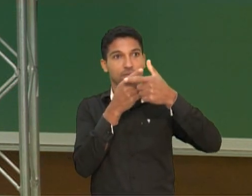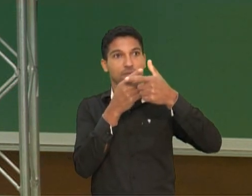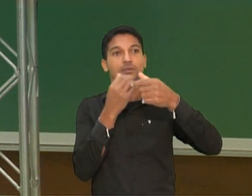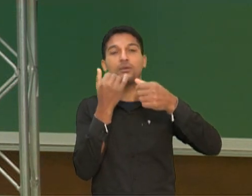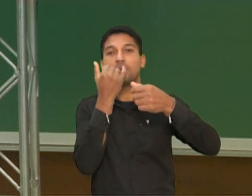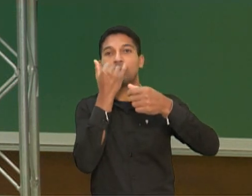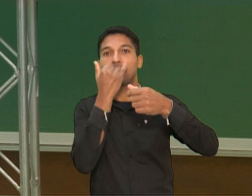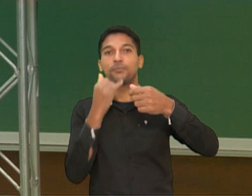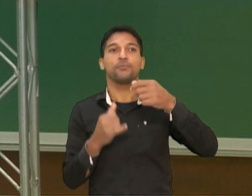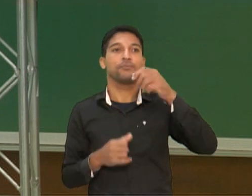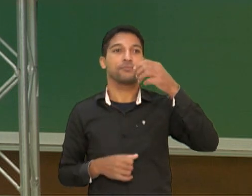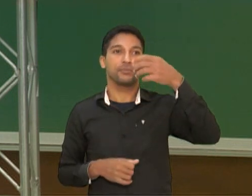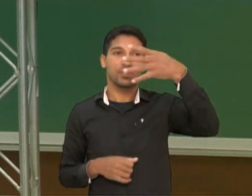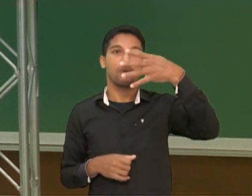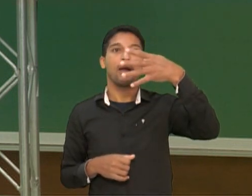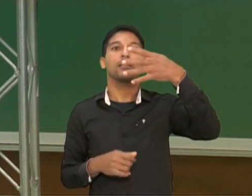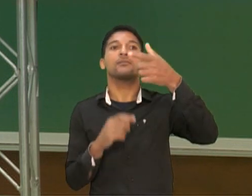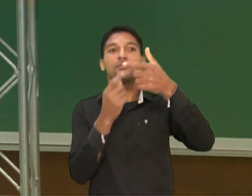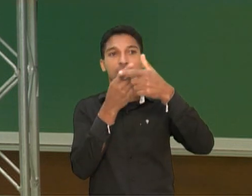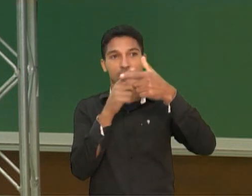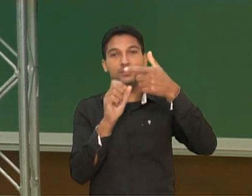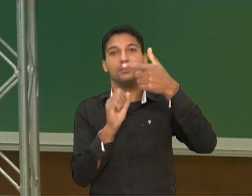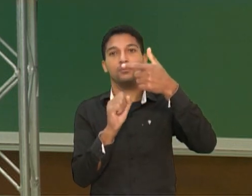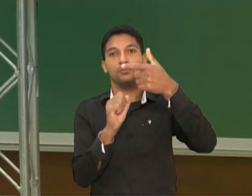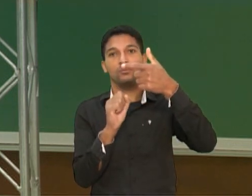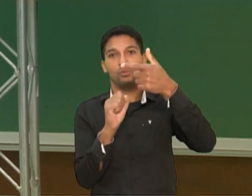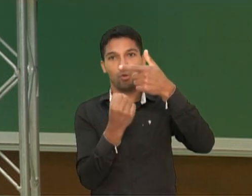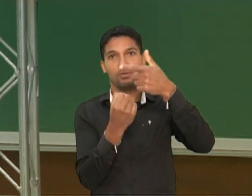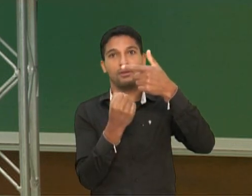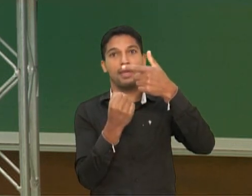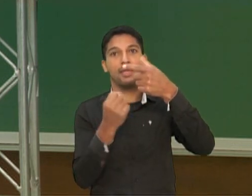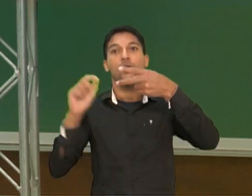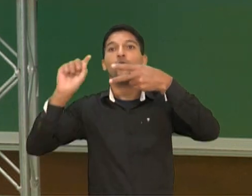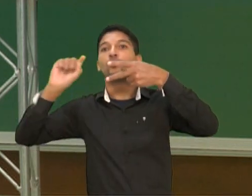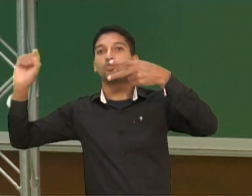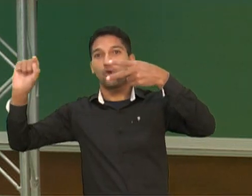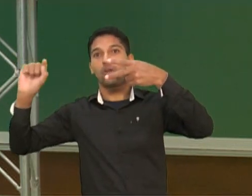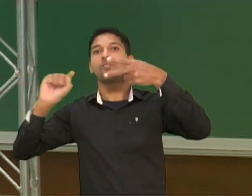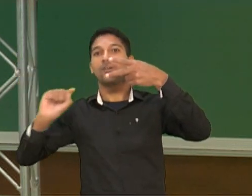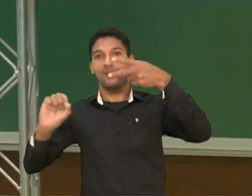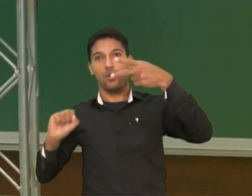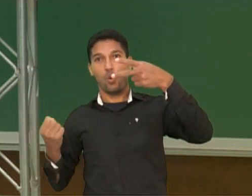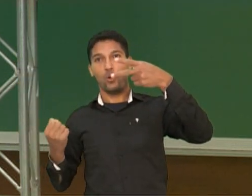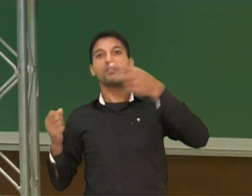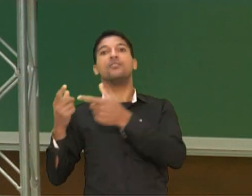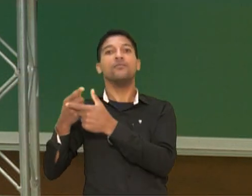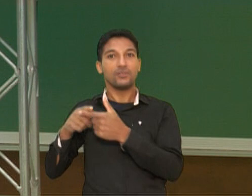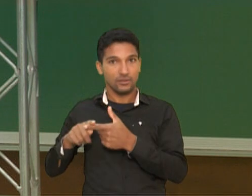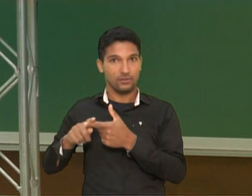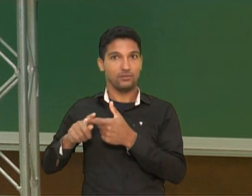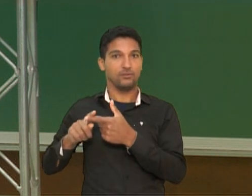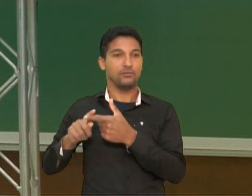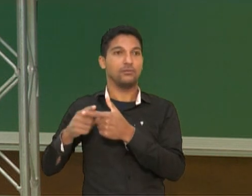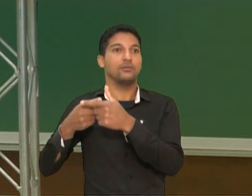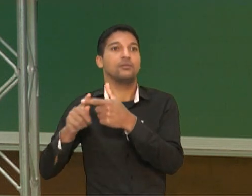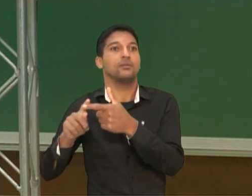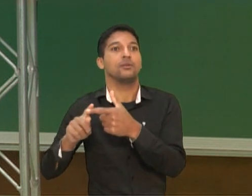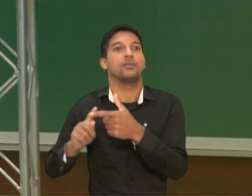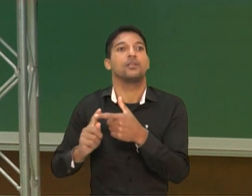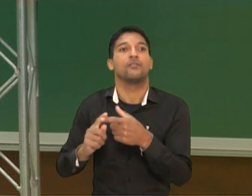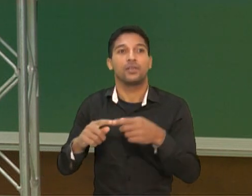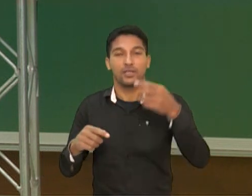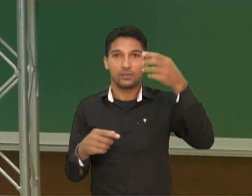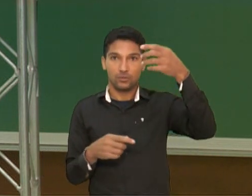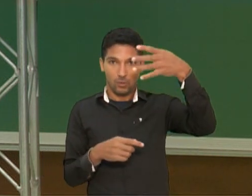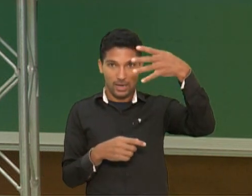Ele é denominador dos dois termos que estão no numerador, tá? Então eu terei lá, a primeira raiz vai ser o quê? O 4 e o 8,